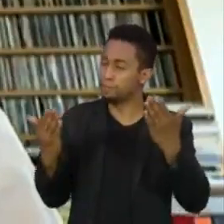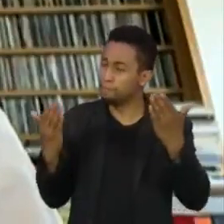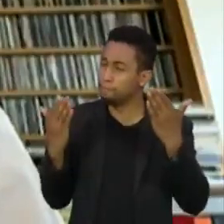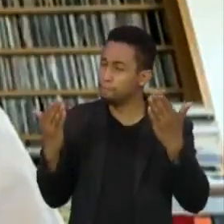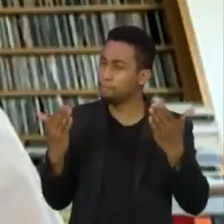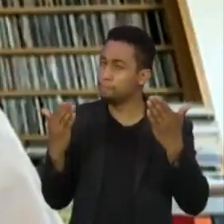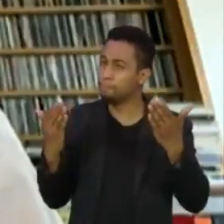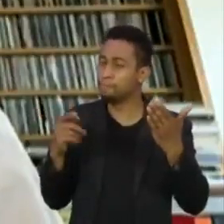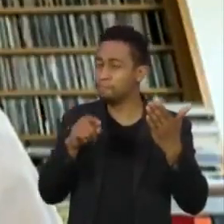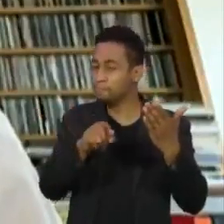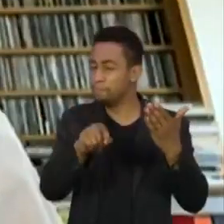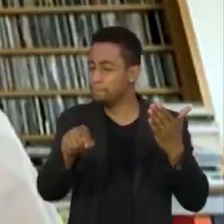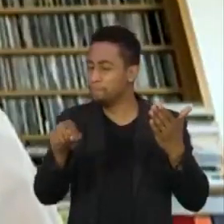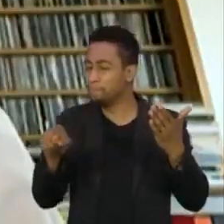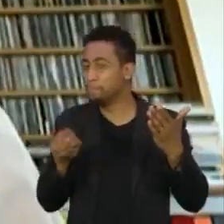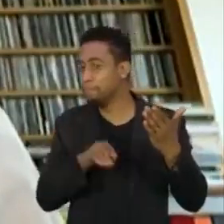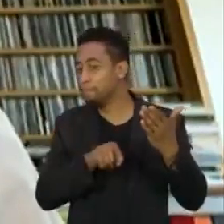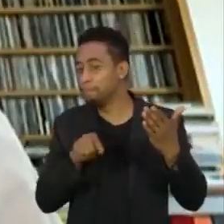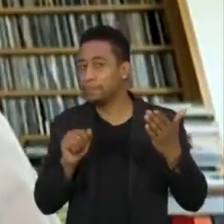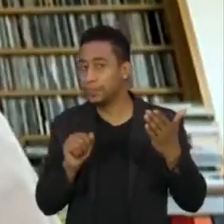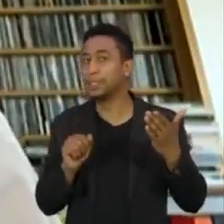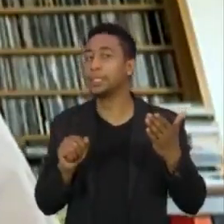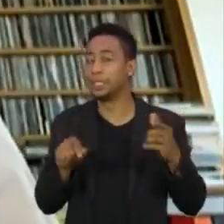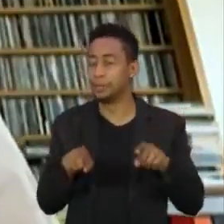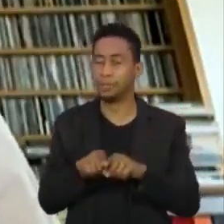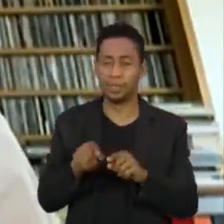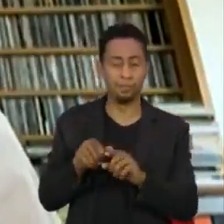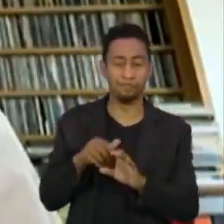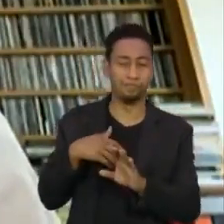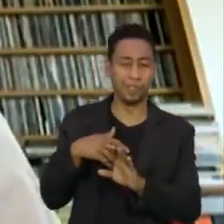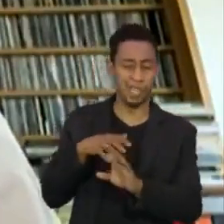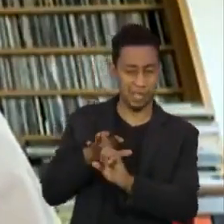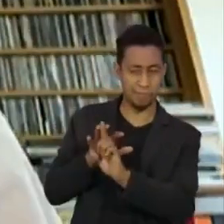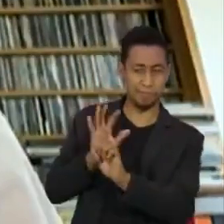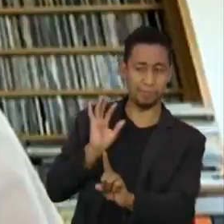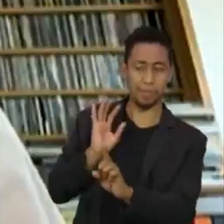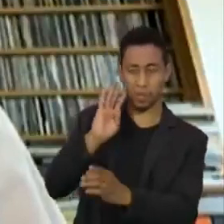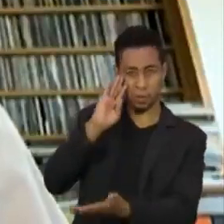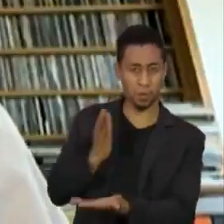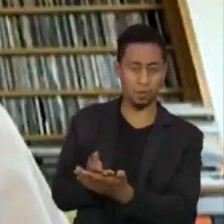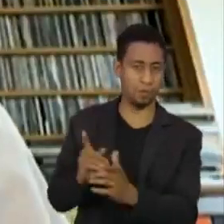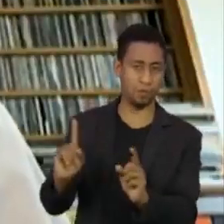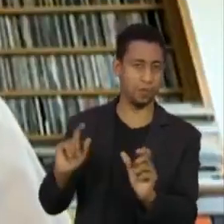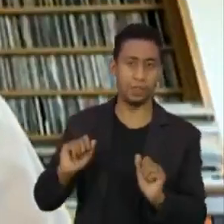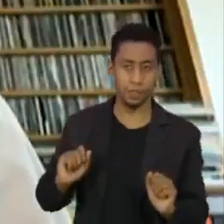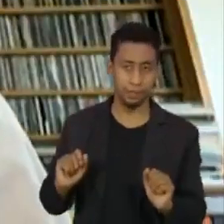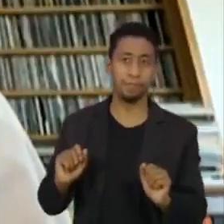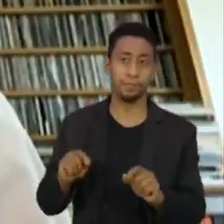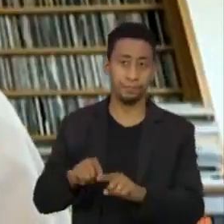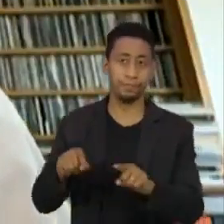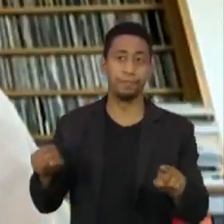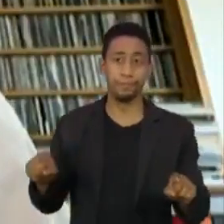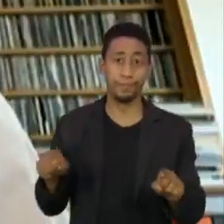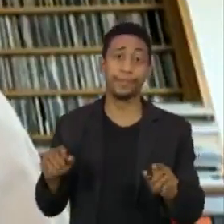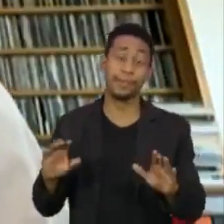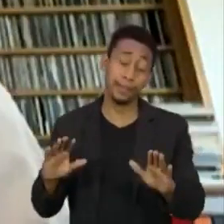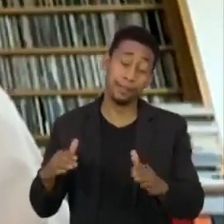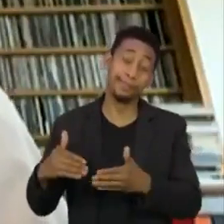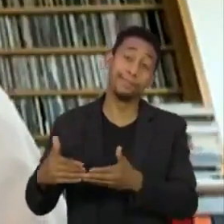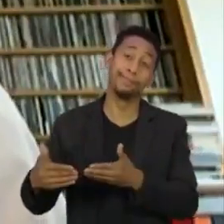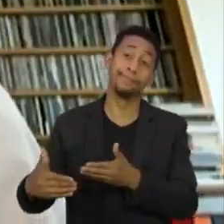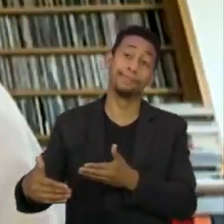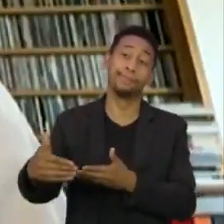mais destas instituições, declina a confiança nessas instituições e há uma